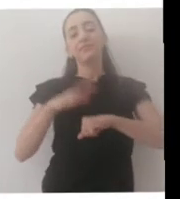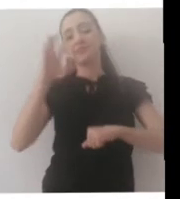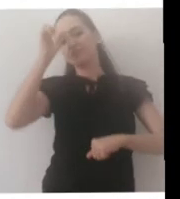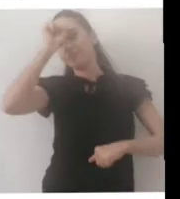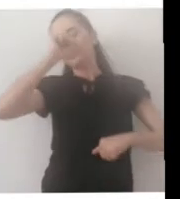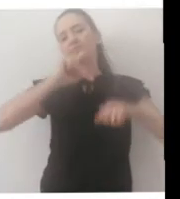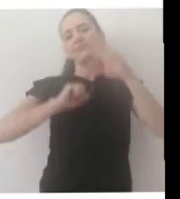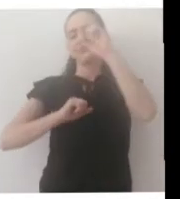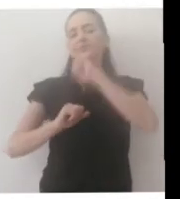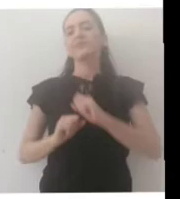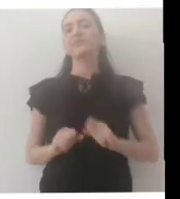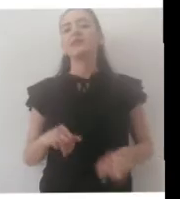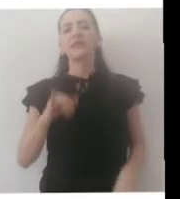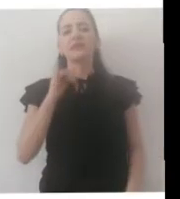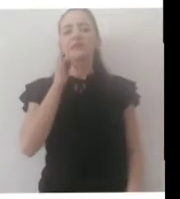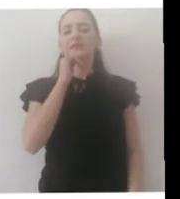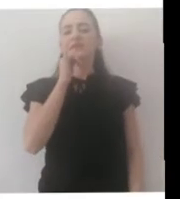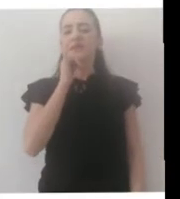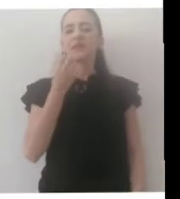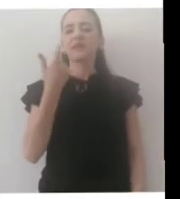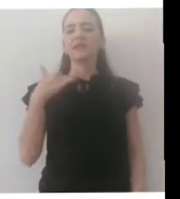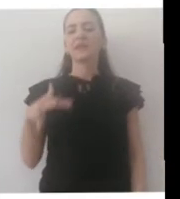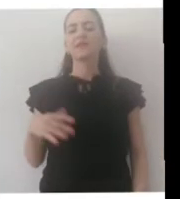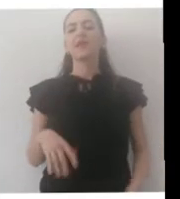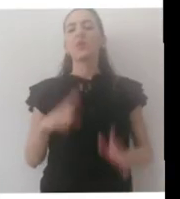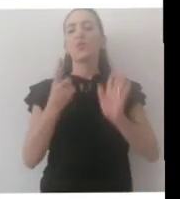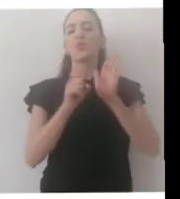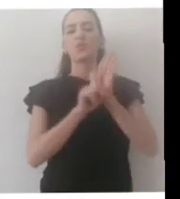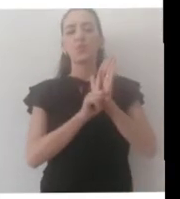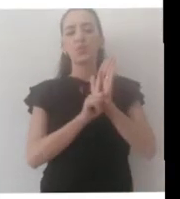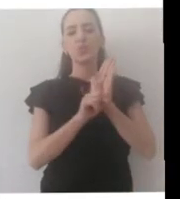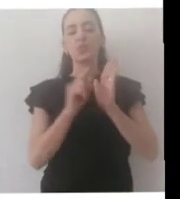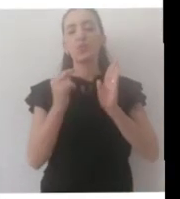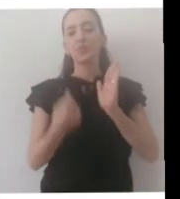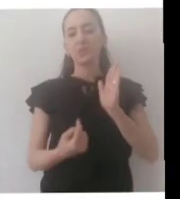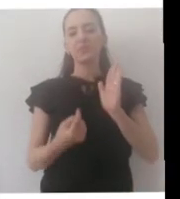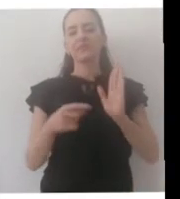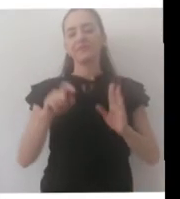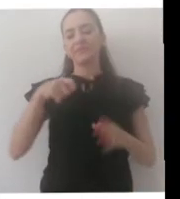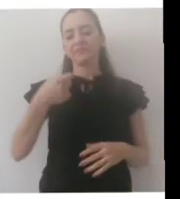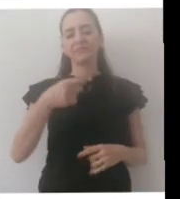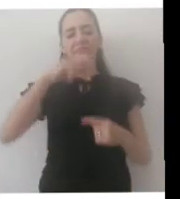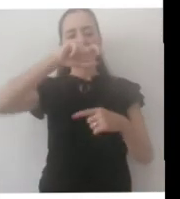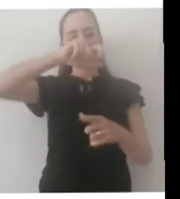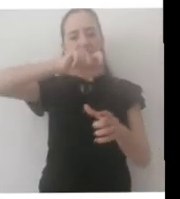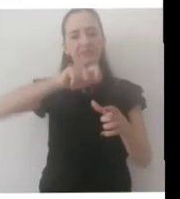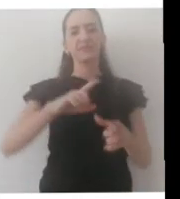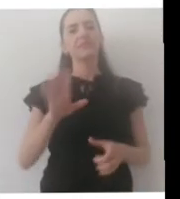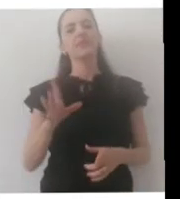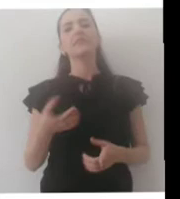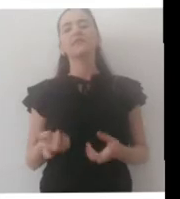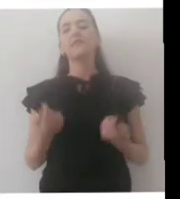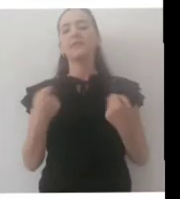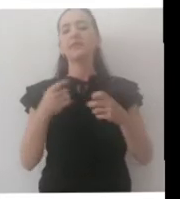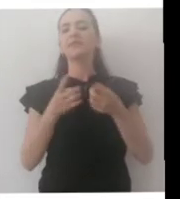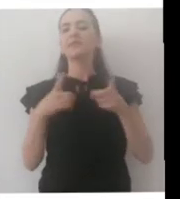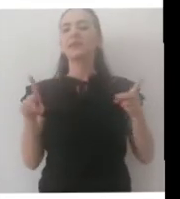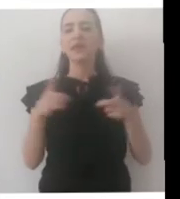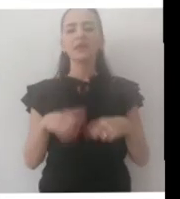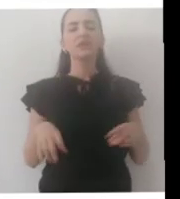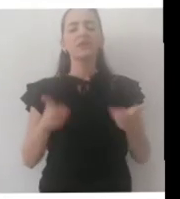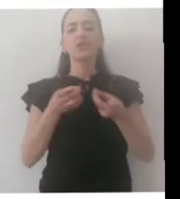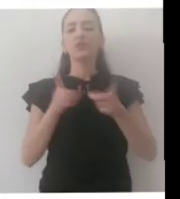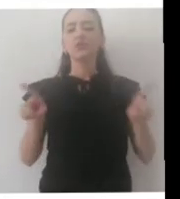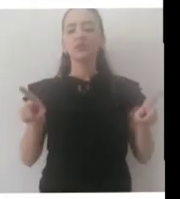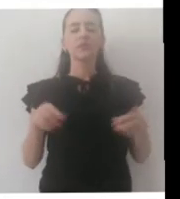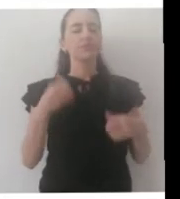para ficar ensinando a criança que um é assim, simbolicamente, isso significa uma garrafa. Tem que ser todo um processo